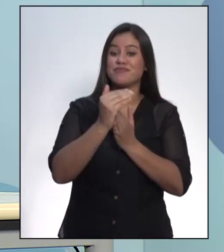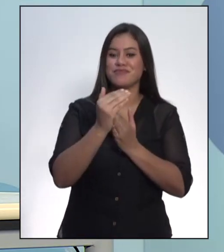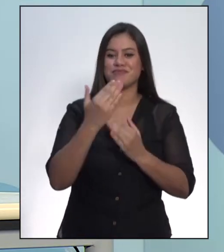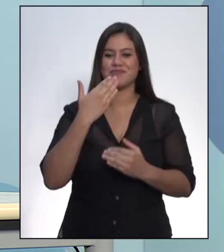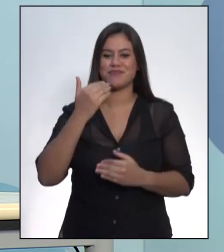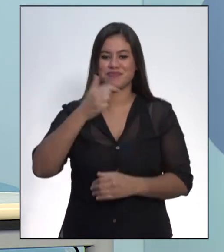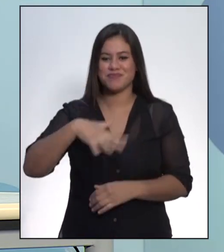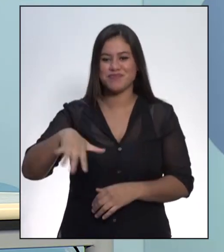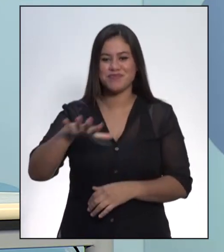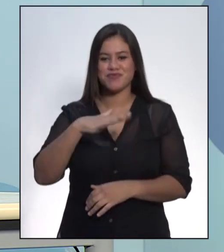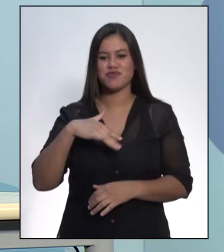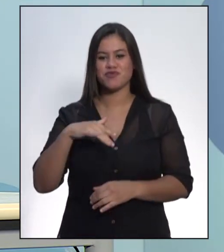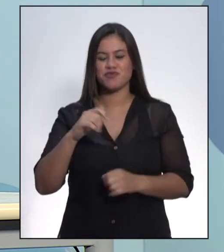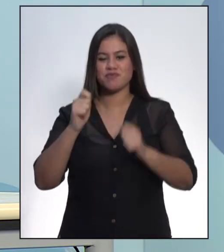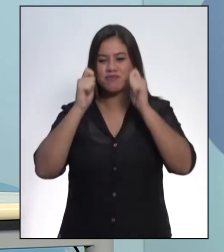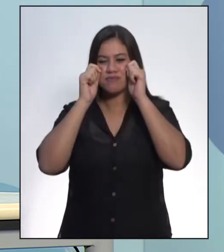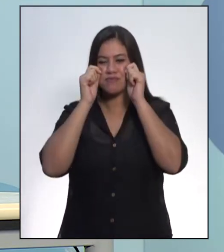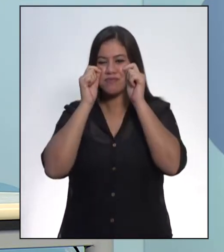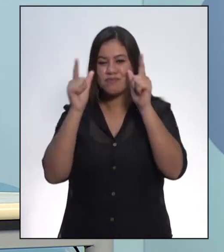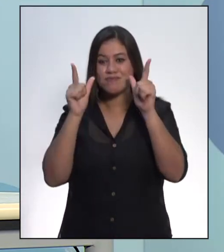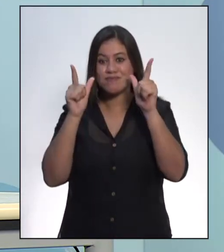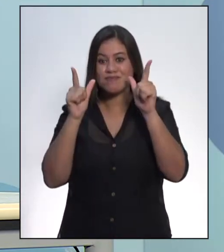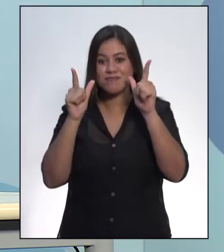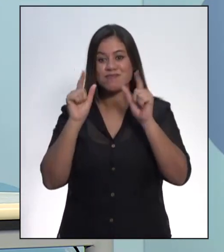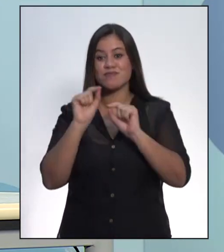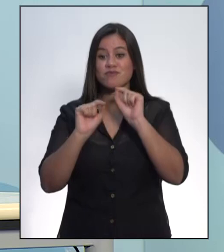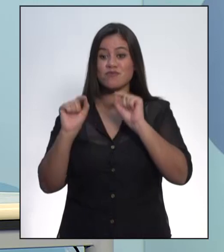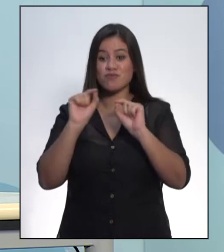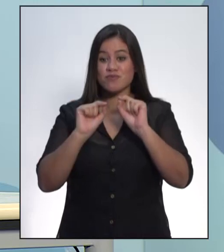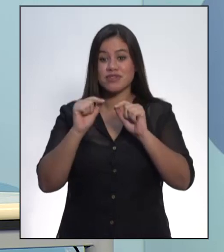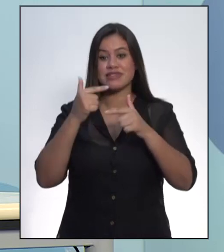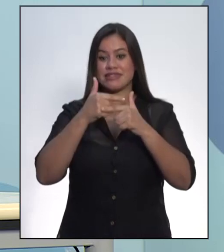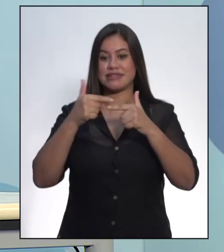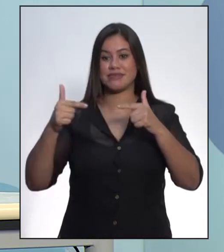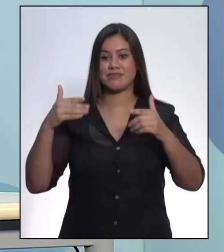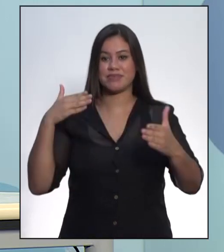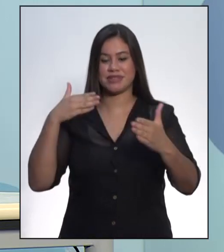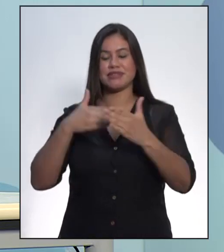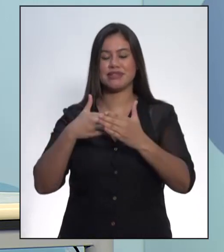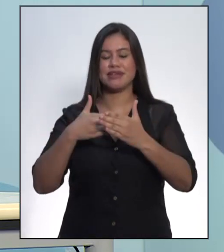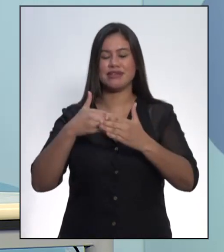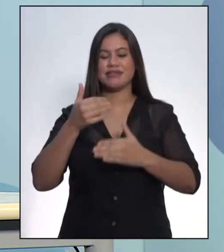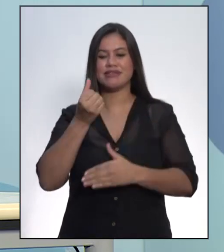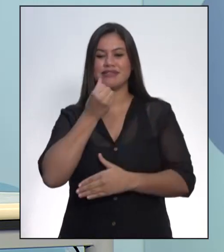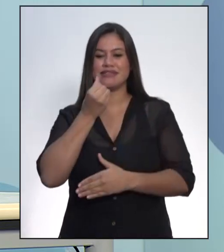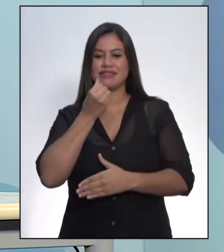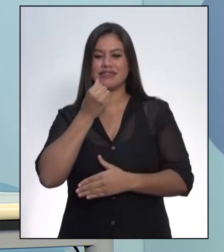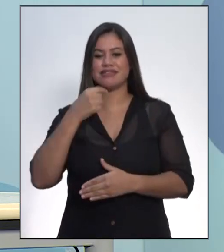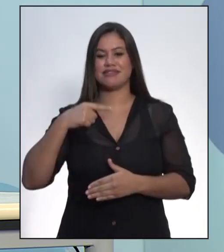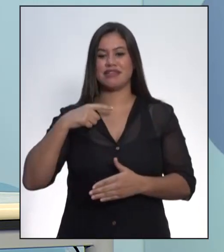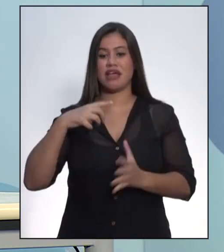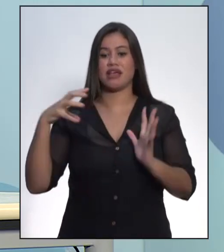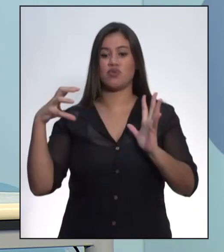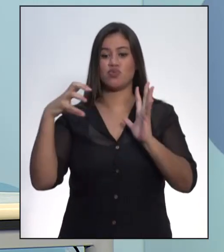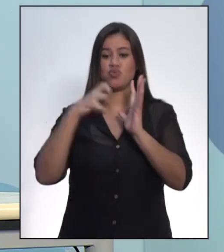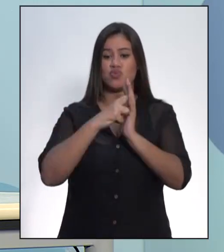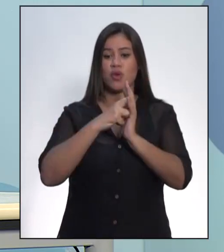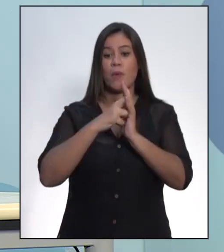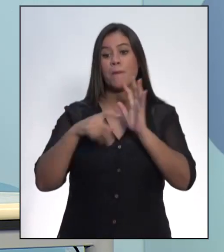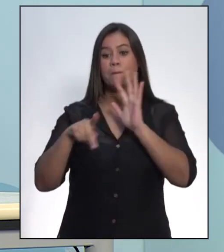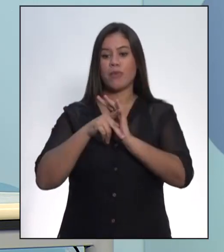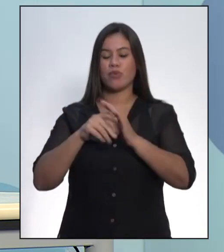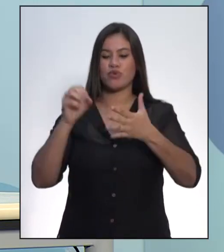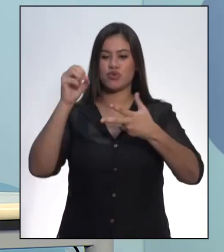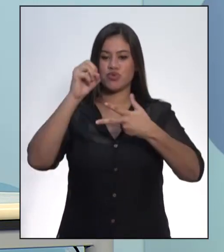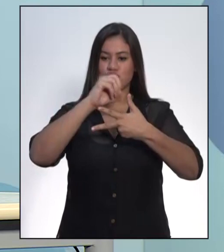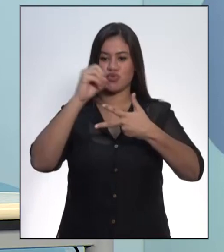para vocês ficarem atentos que essa semana, até sexta-feira, finaliza a inscrição do Enem. Para